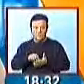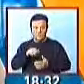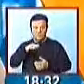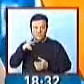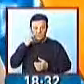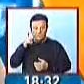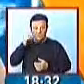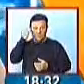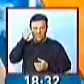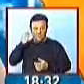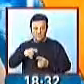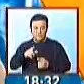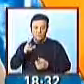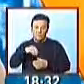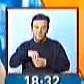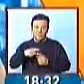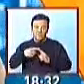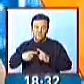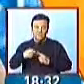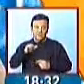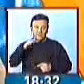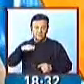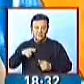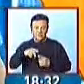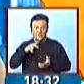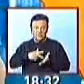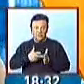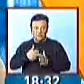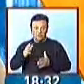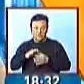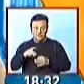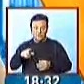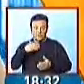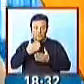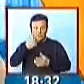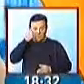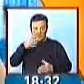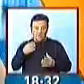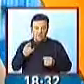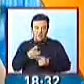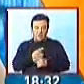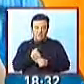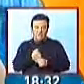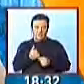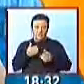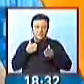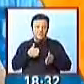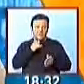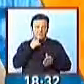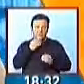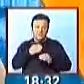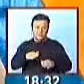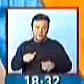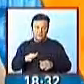Ciência Viva em Bragança, no âmbito da Semana da Ciência e da Tecnologia. Até domingo haverá muitas atividades dedicadas sobretudo às